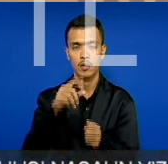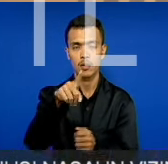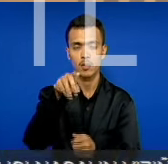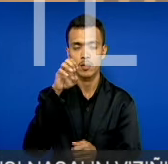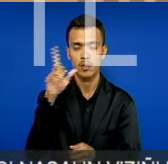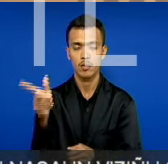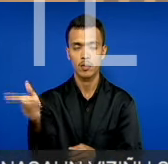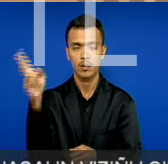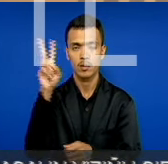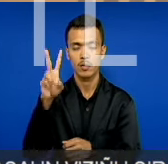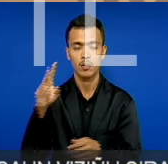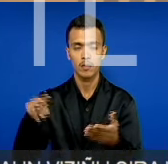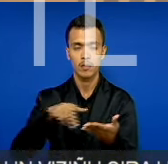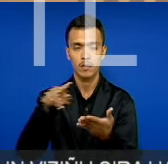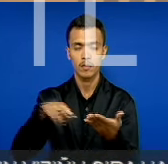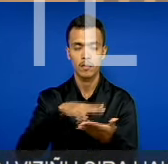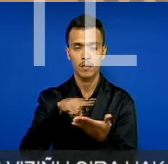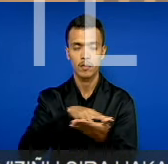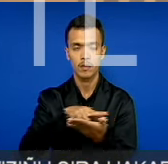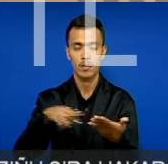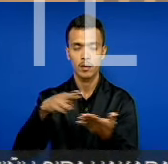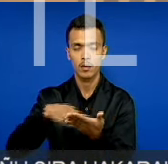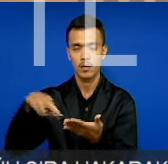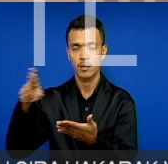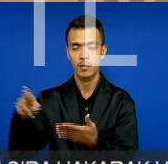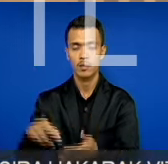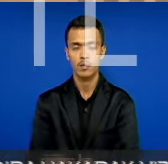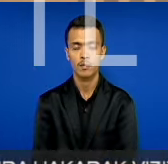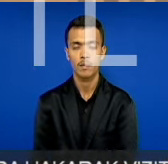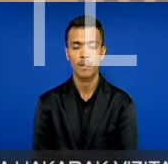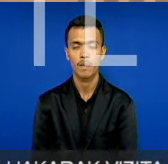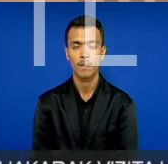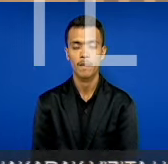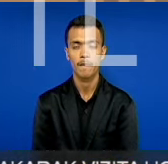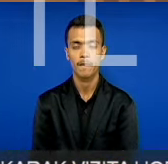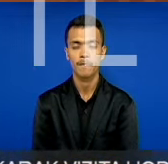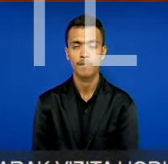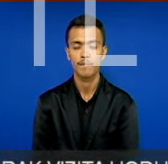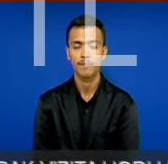nebe viola visto o de halau atividade profissional e a Timor-Leste.